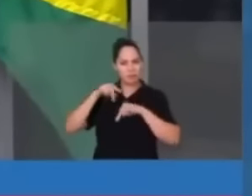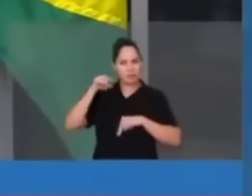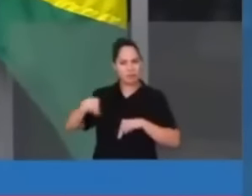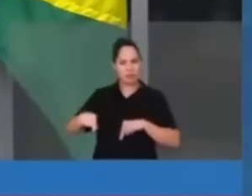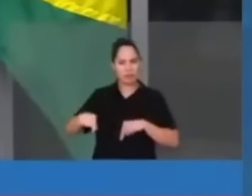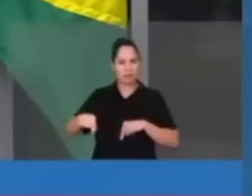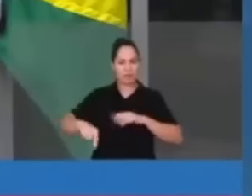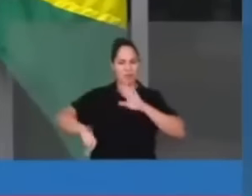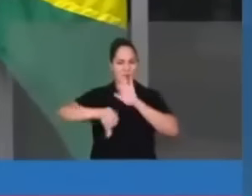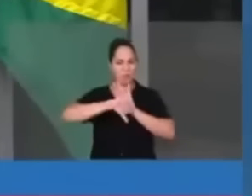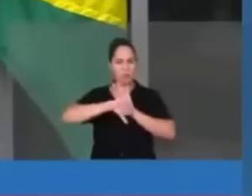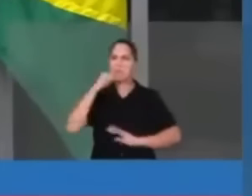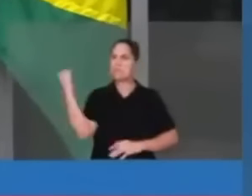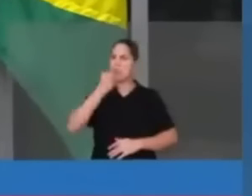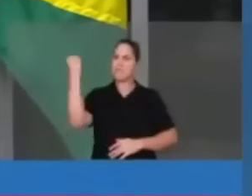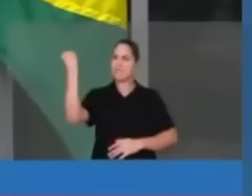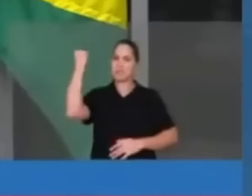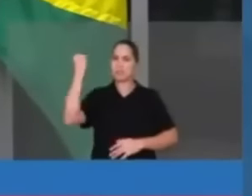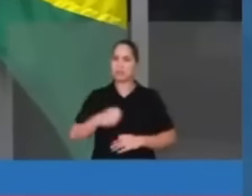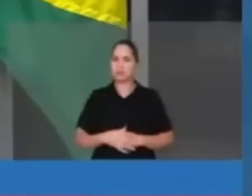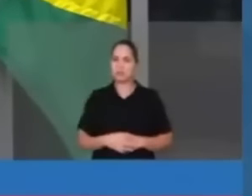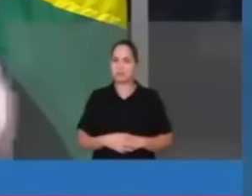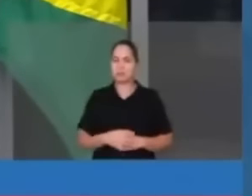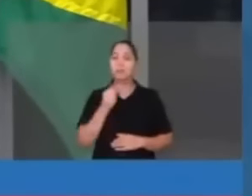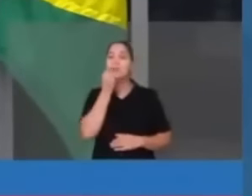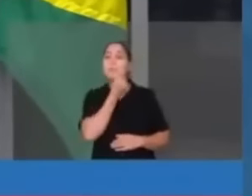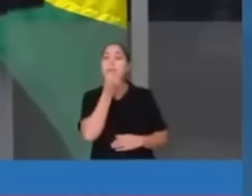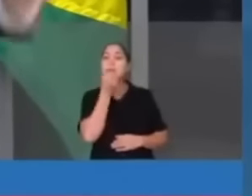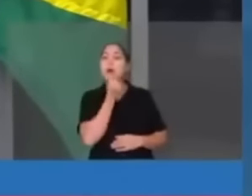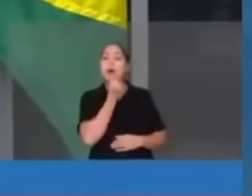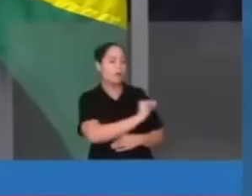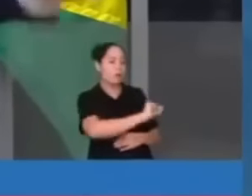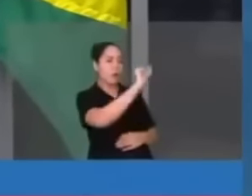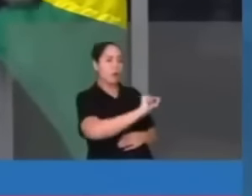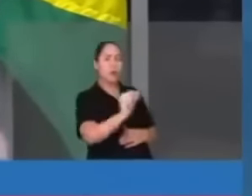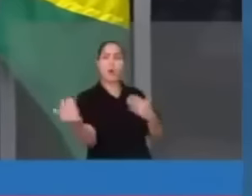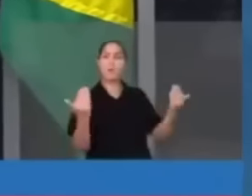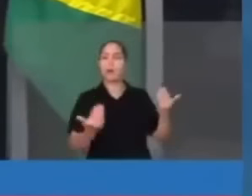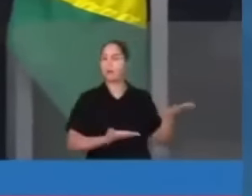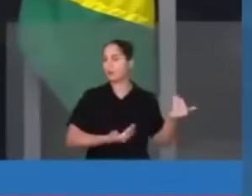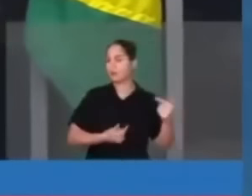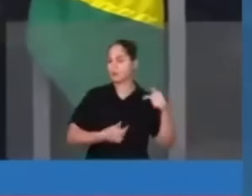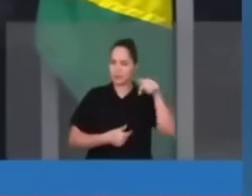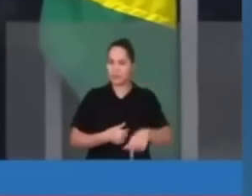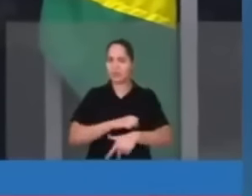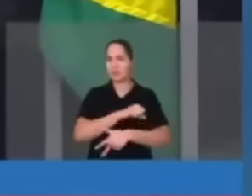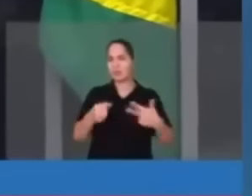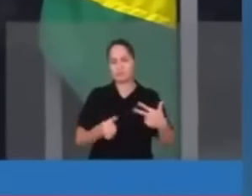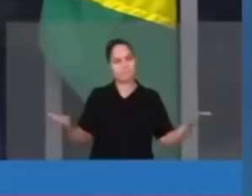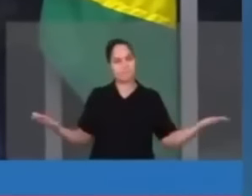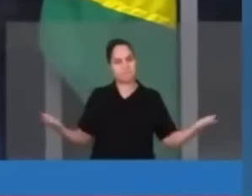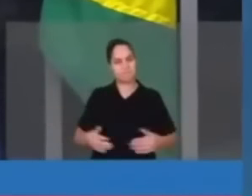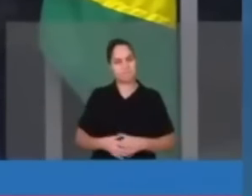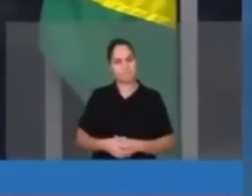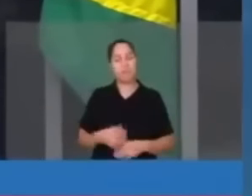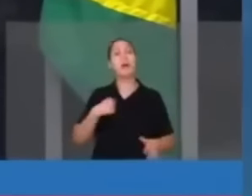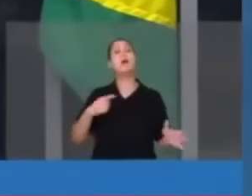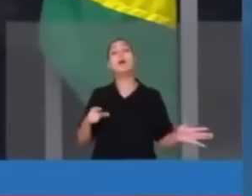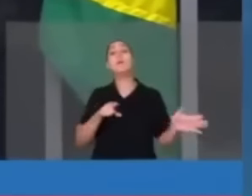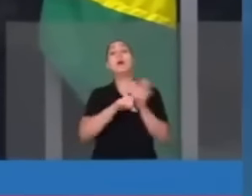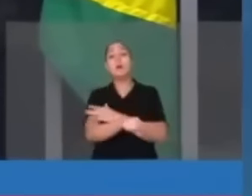gravíssima lá na Praça dos Três uma peripécia uma peripécia de adolescente Olha como